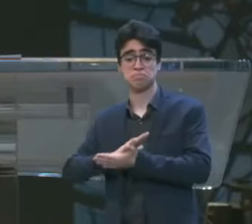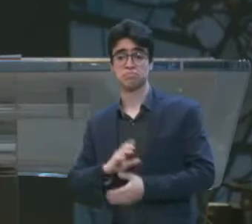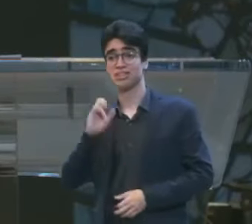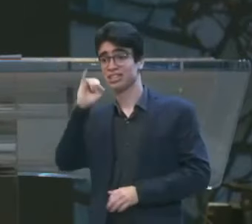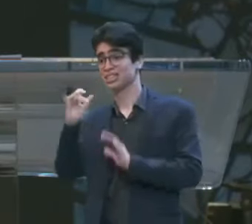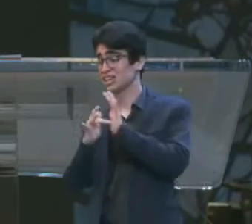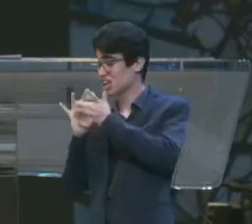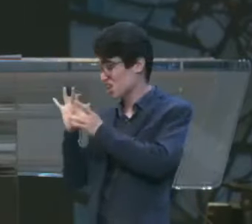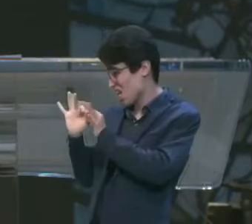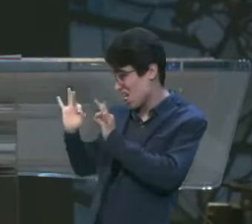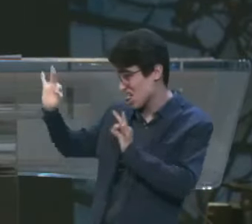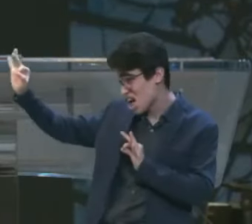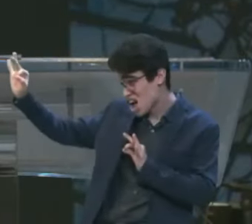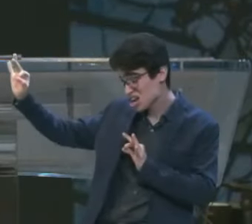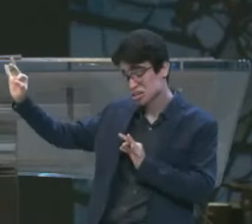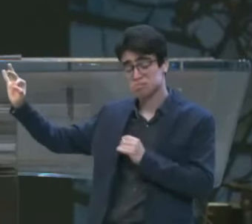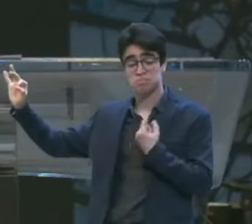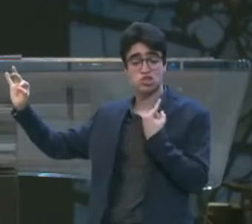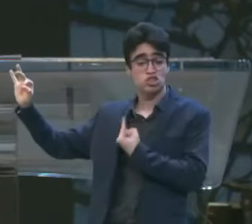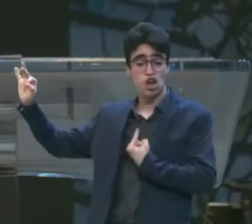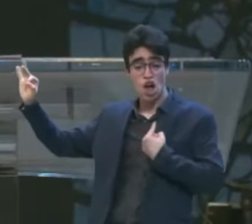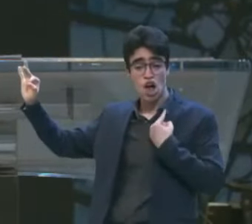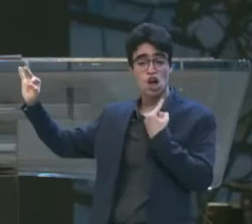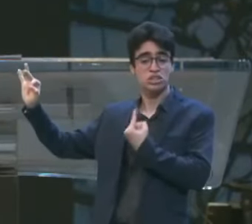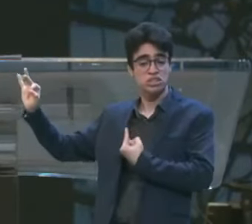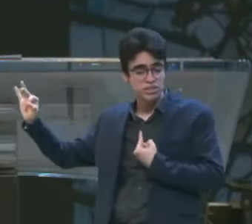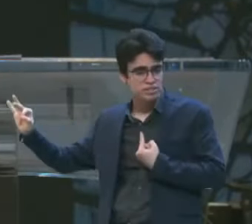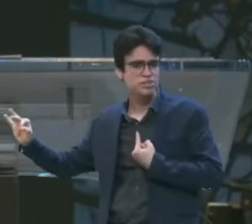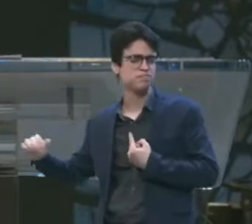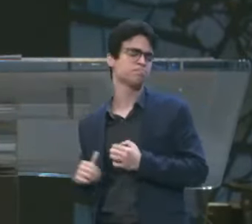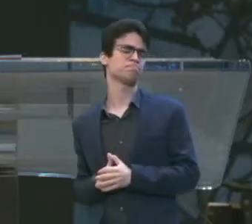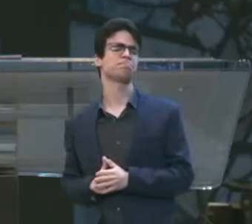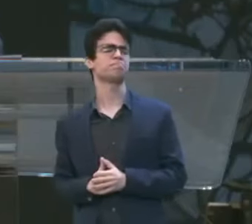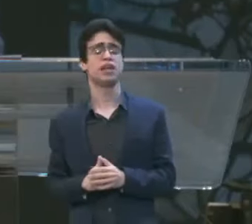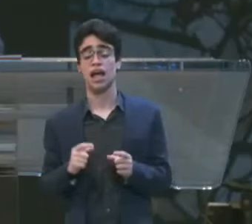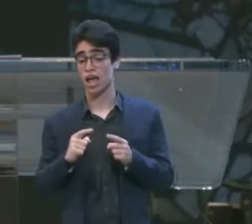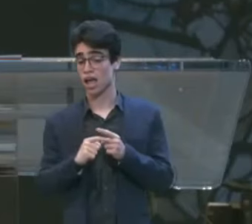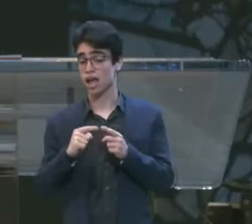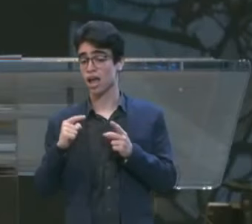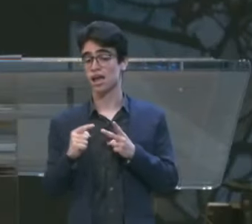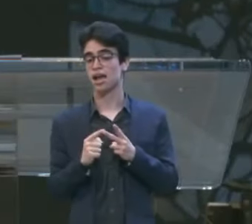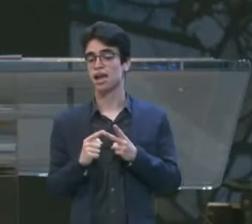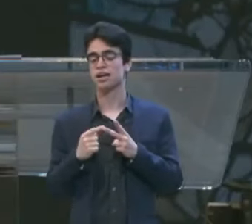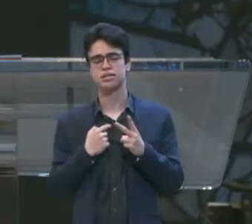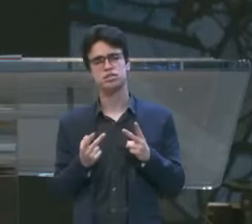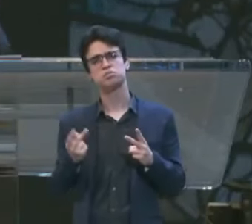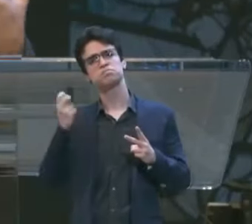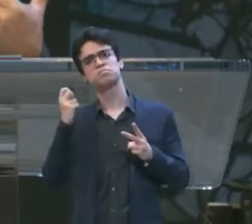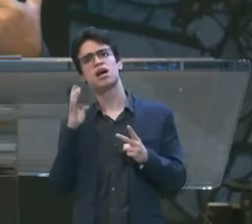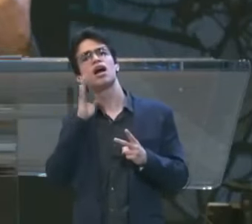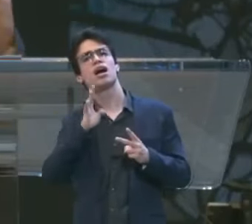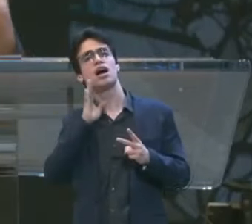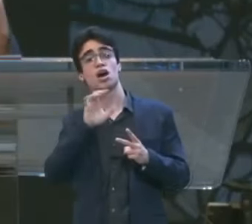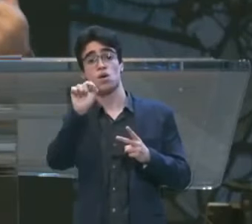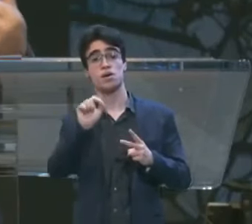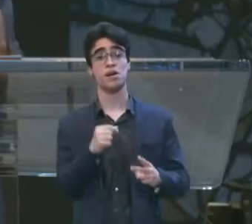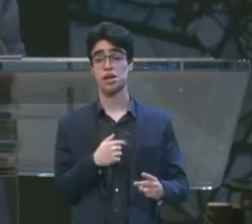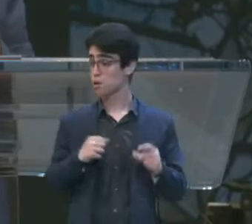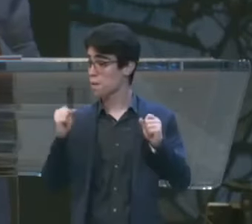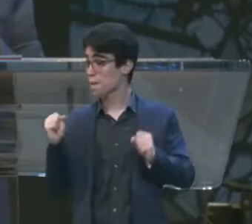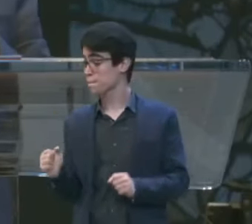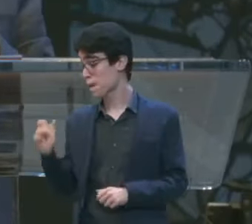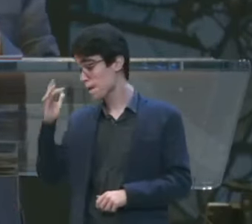Jesus, você está só. A segunda coisa que eu acho interessante é que eu posso andar com uma